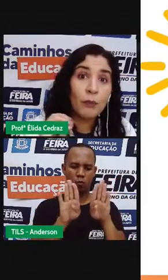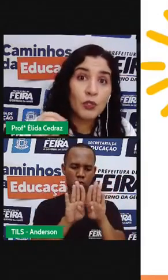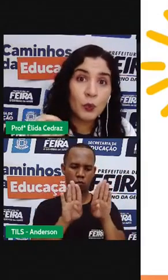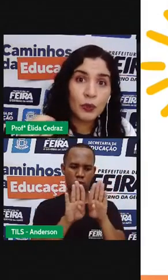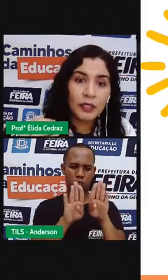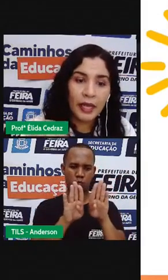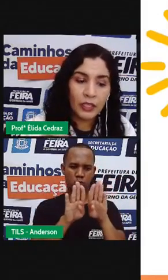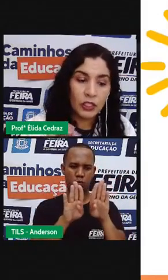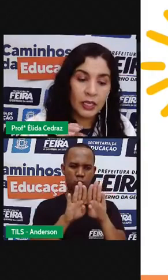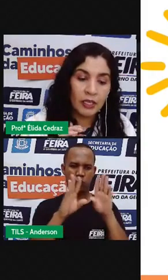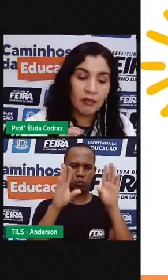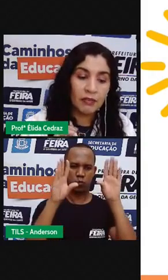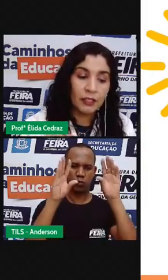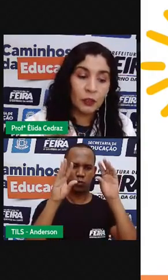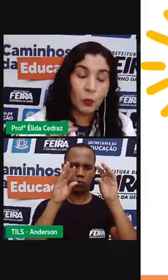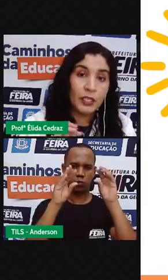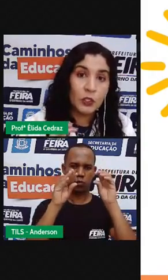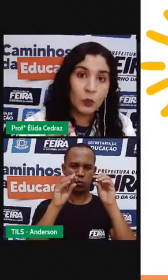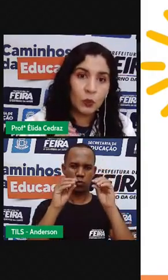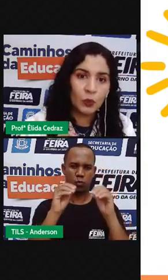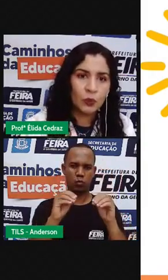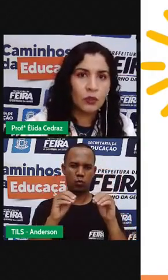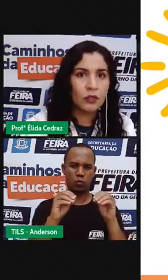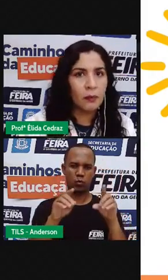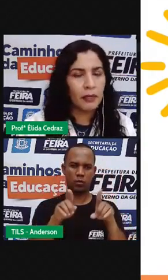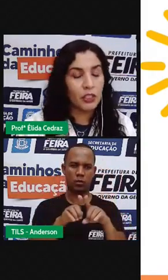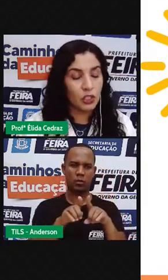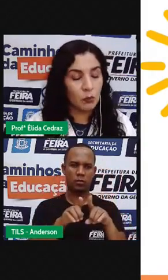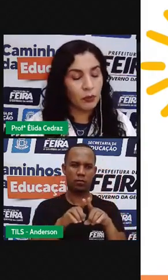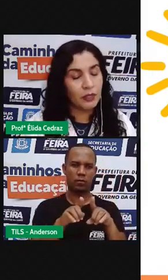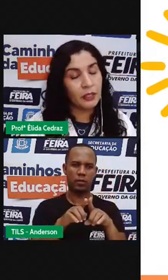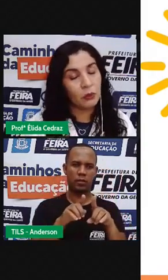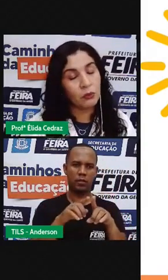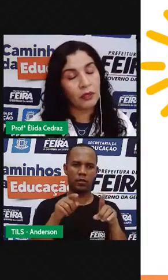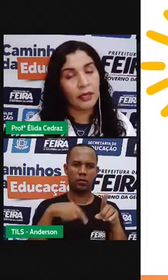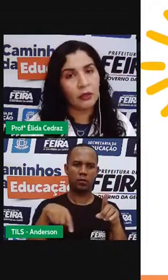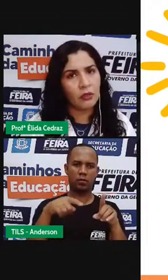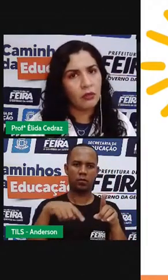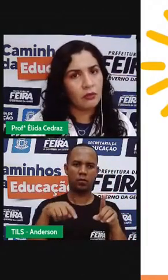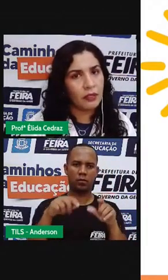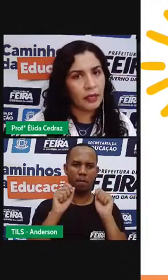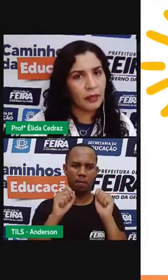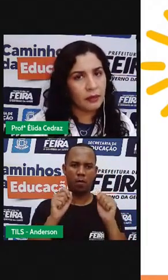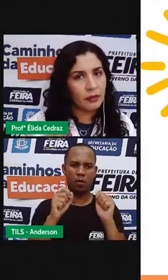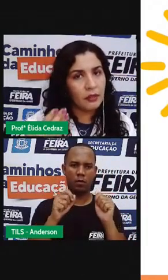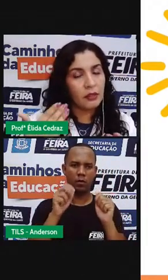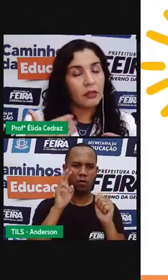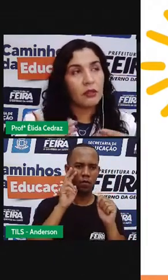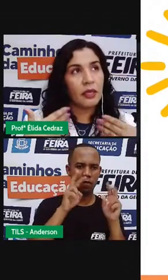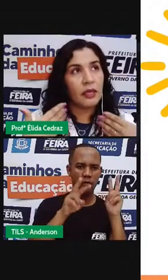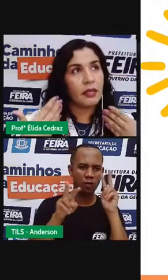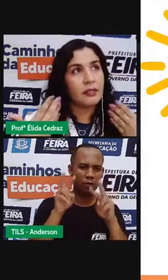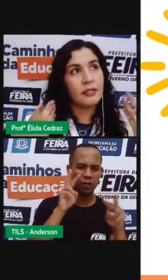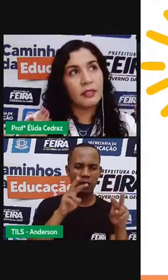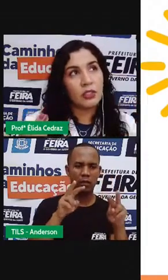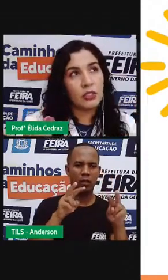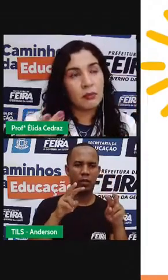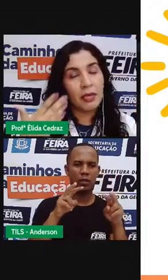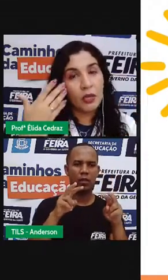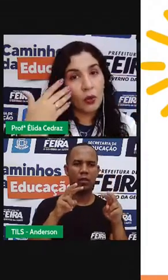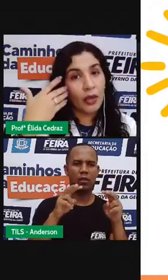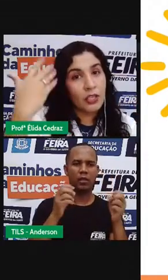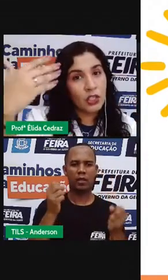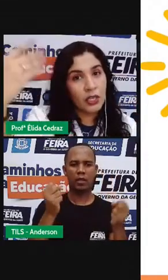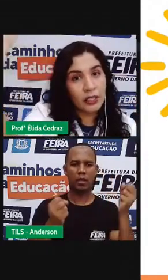obscuridade. Ele vai ficando escuro, pra gente poder, dentro do carro, ficar, se